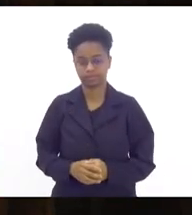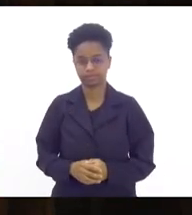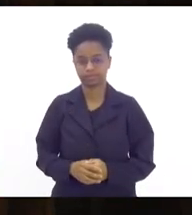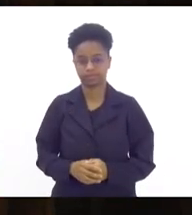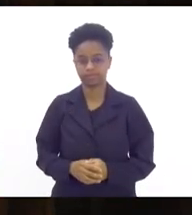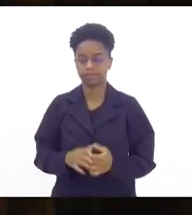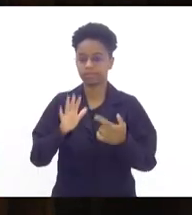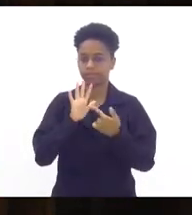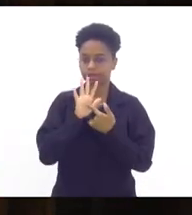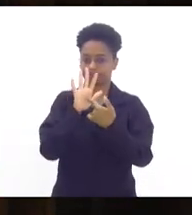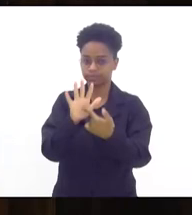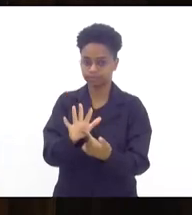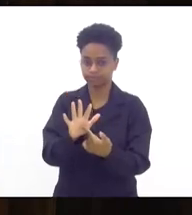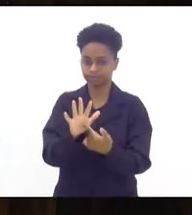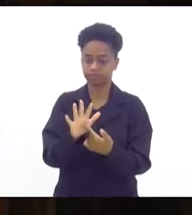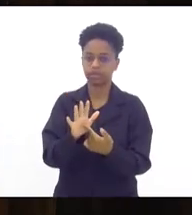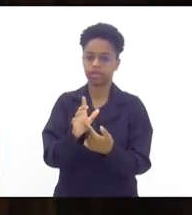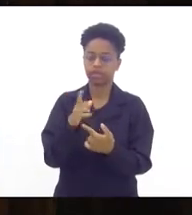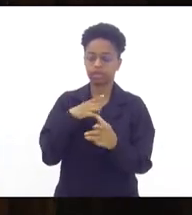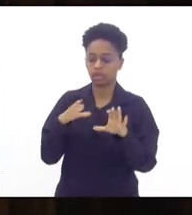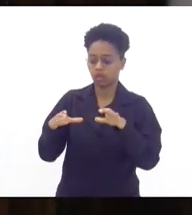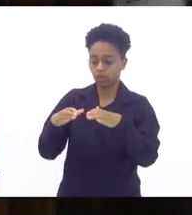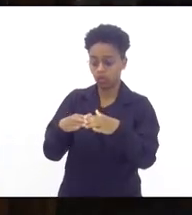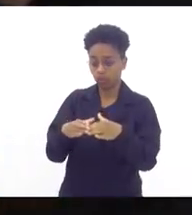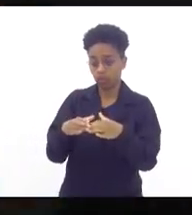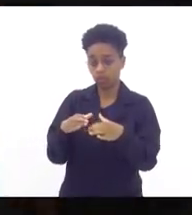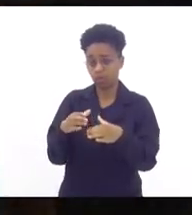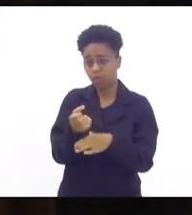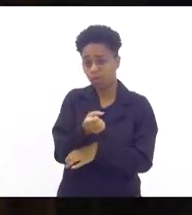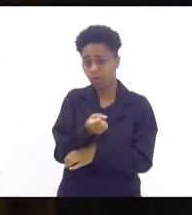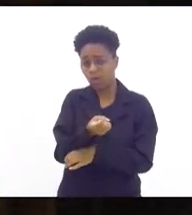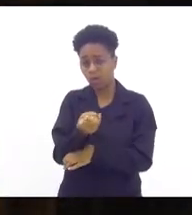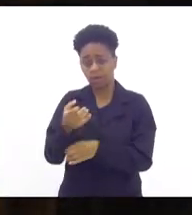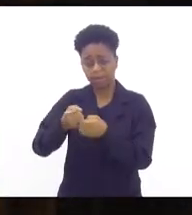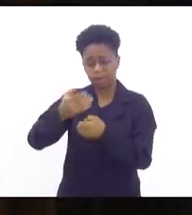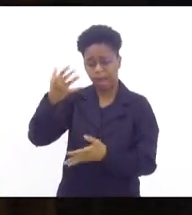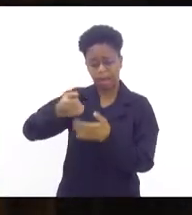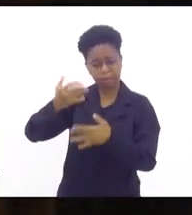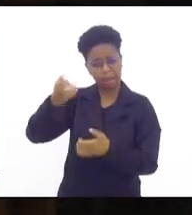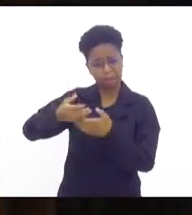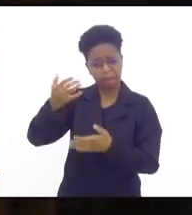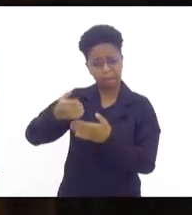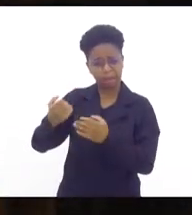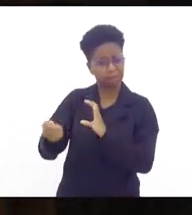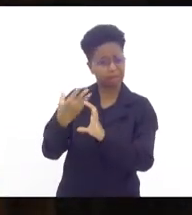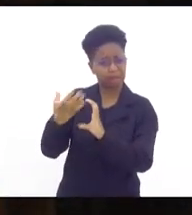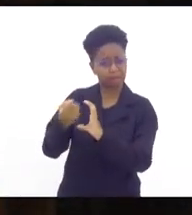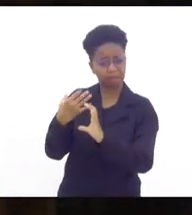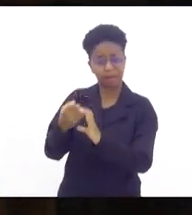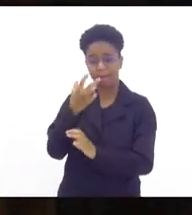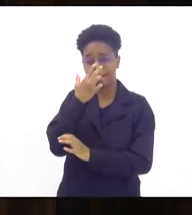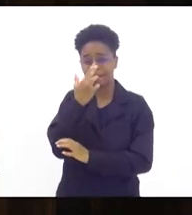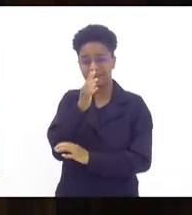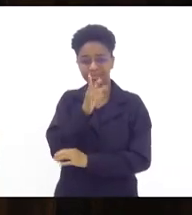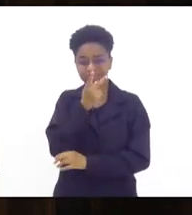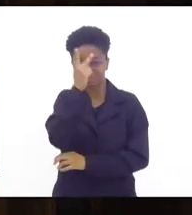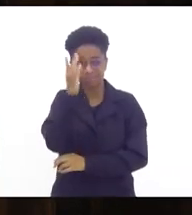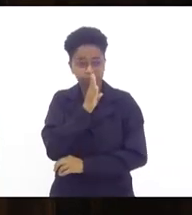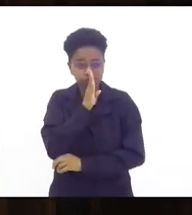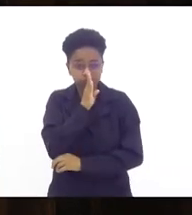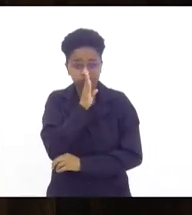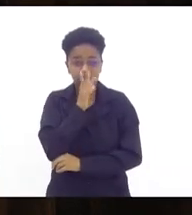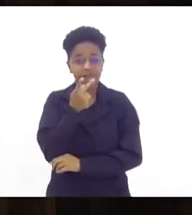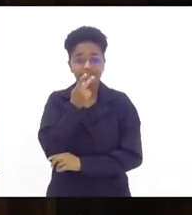demonstrou muito e um grupo que a gente tem lá a quantidade de mensagens parece uma demanda reprimida as pessoas falando